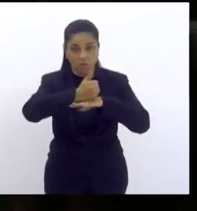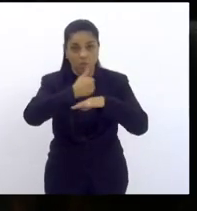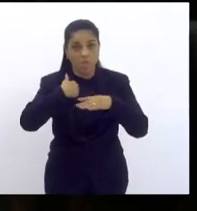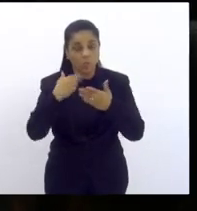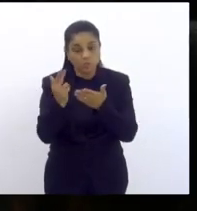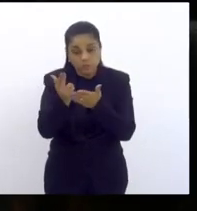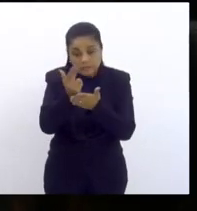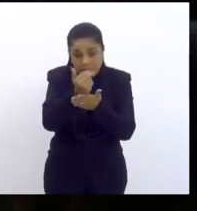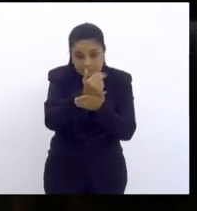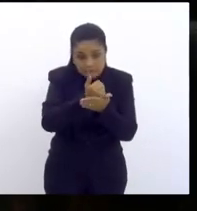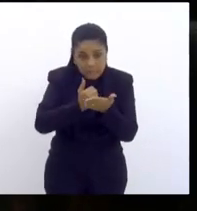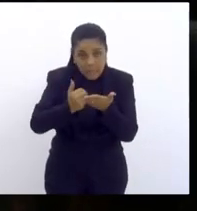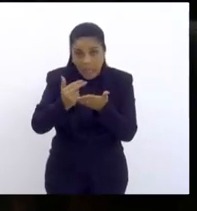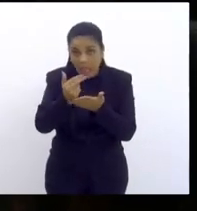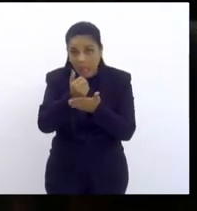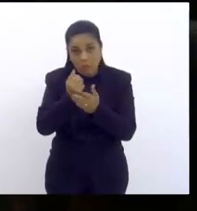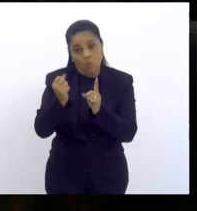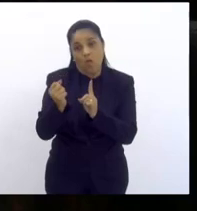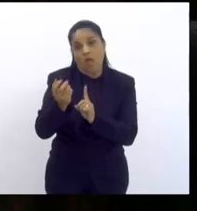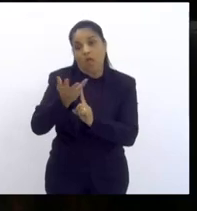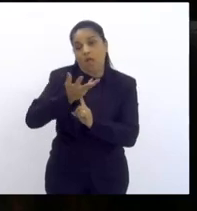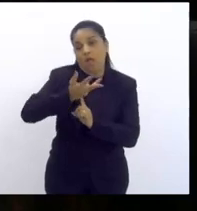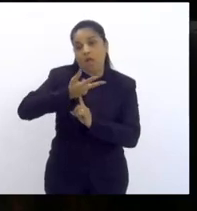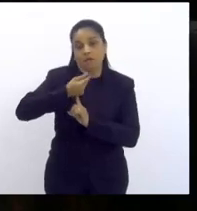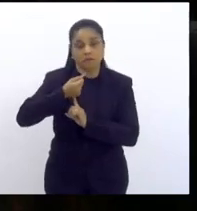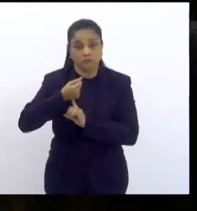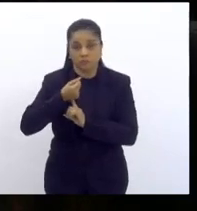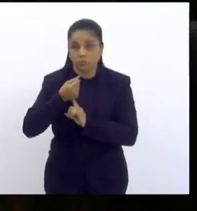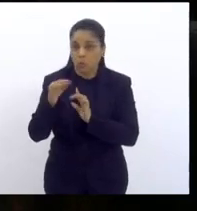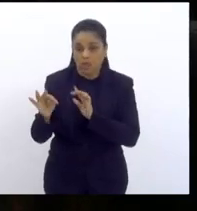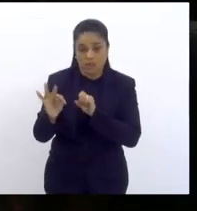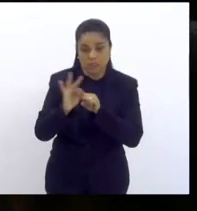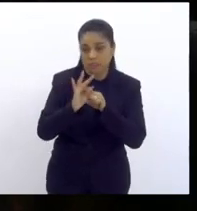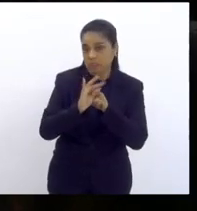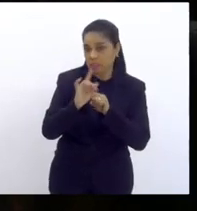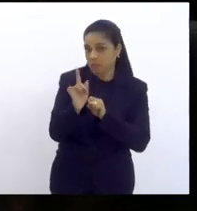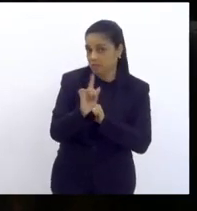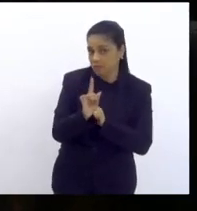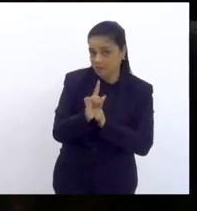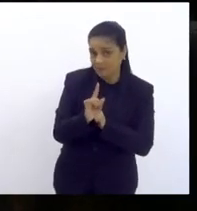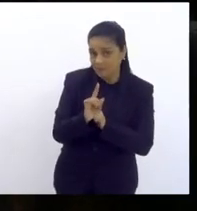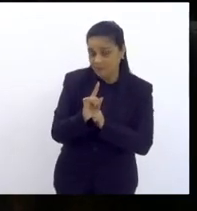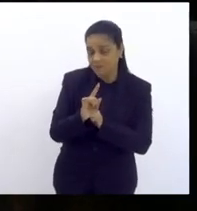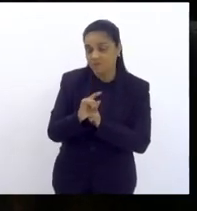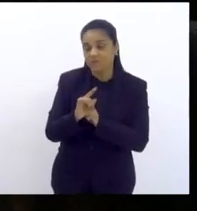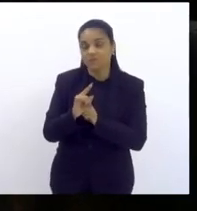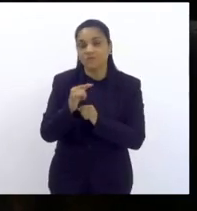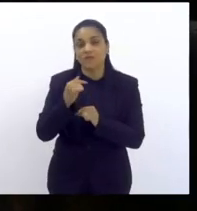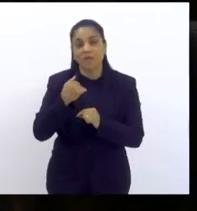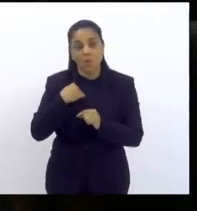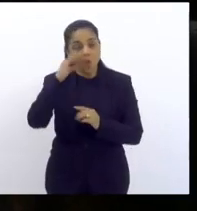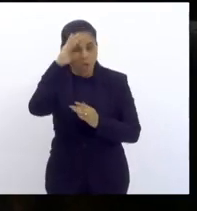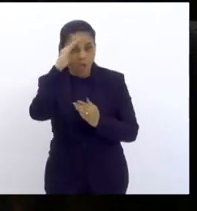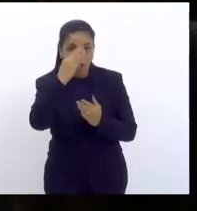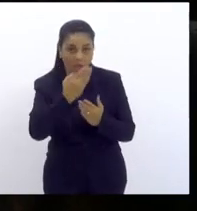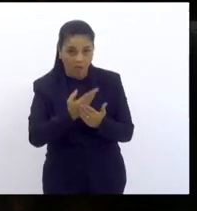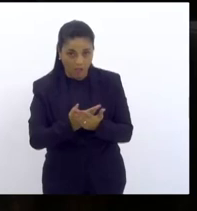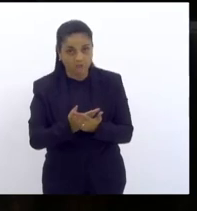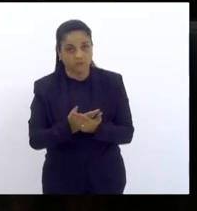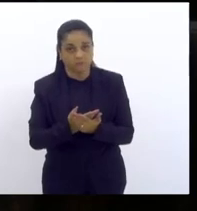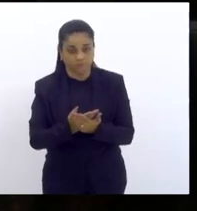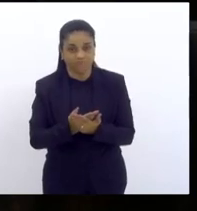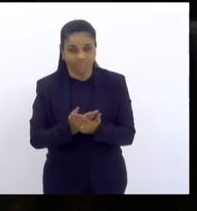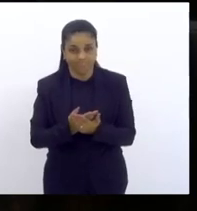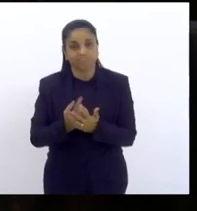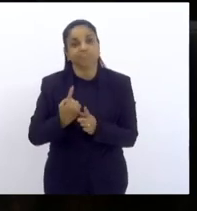desenho artístico nem o técnico não é desenhos artística Mas eu acredito que deve ter algum motivo